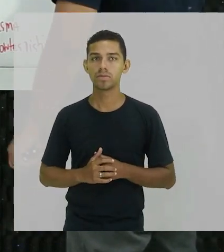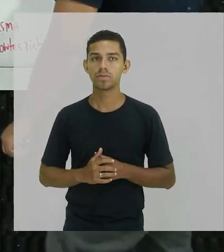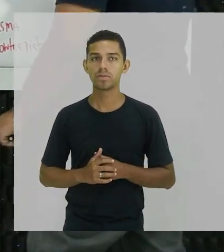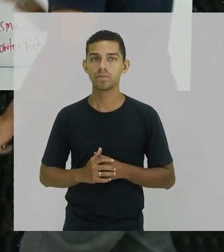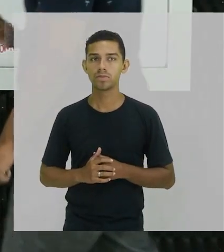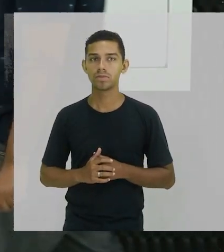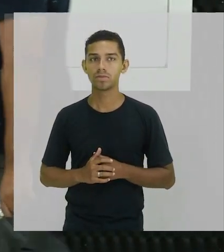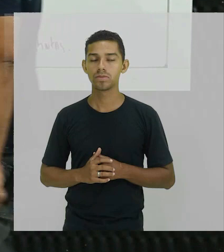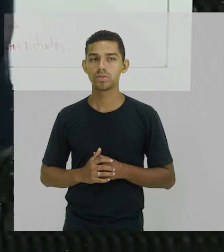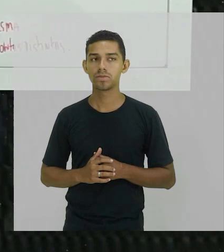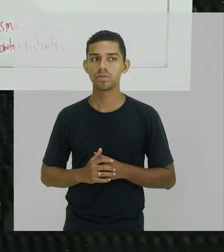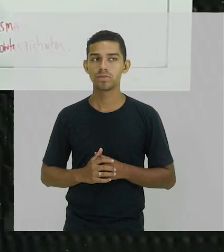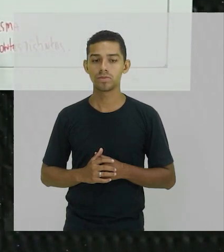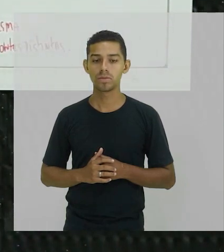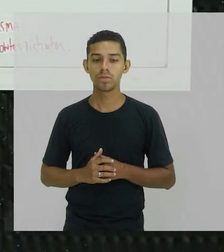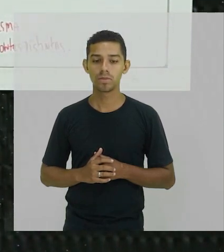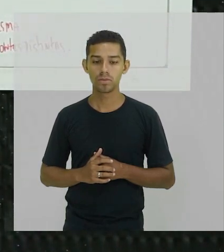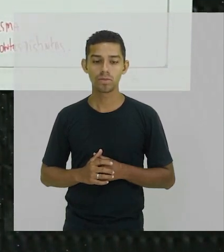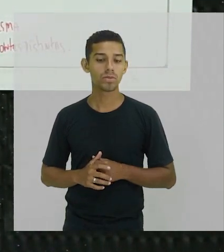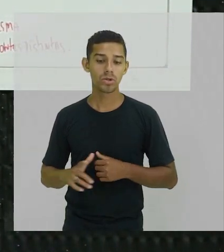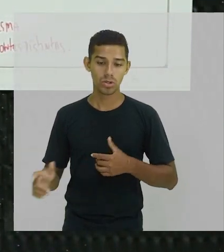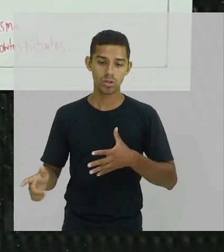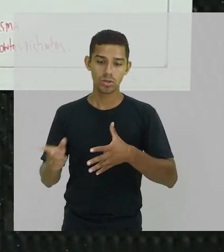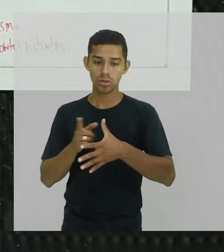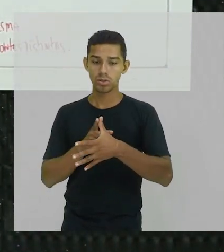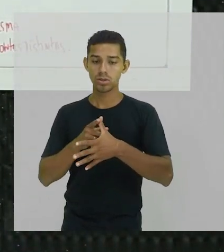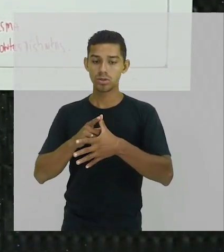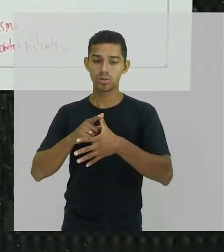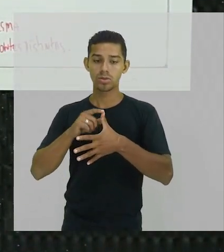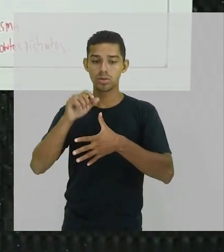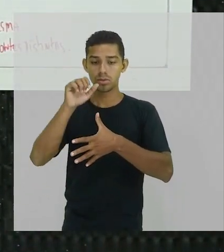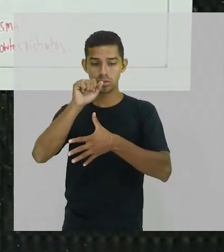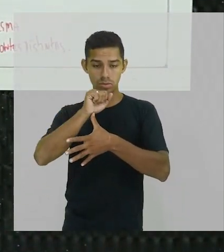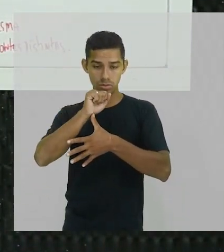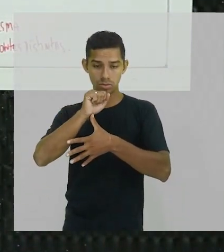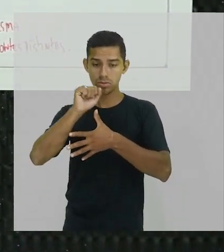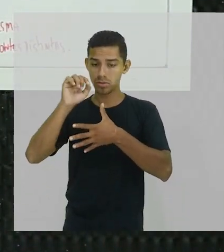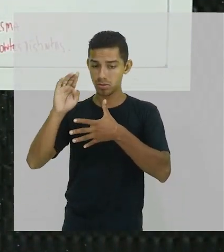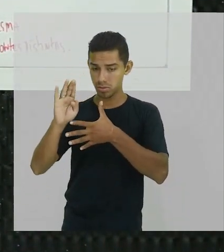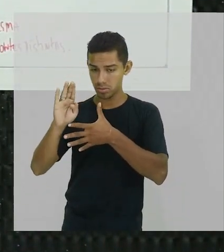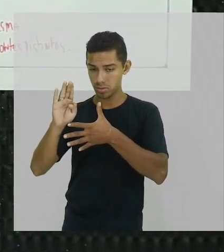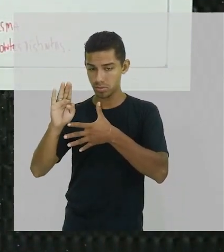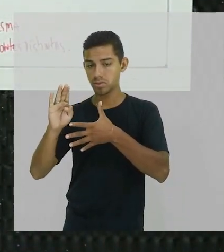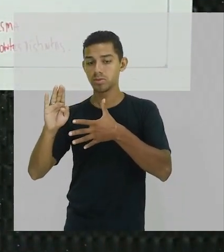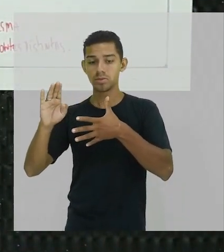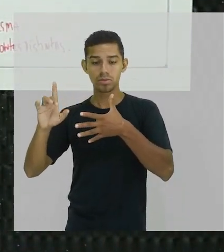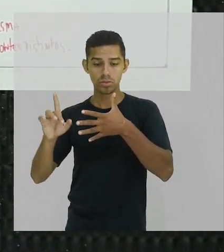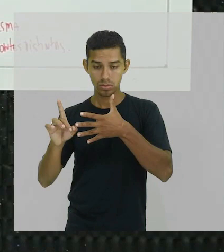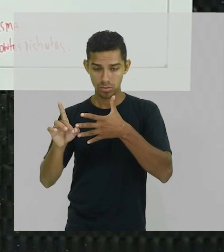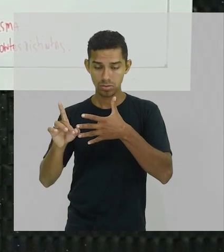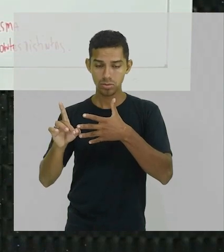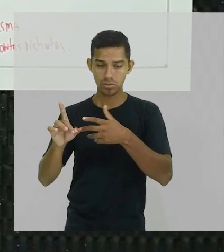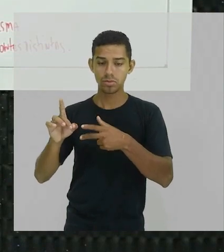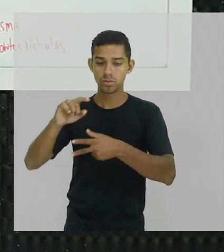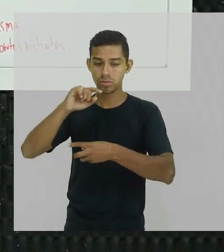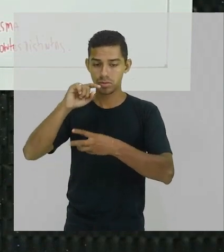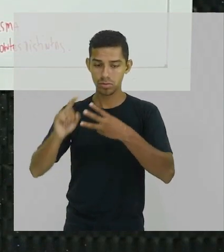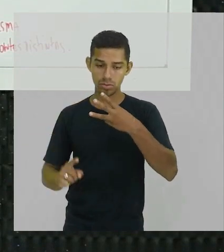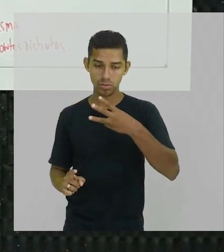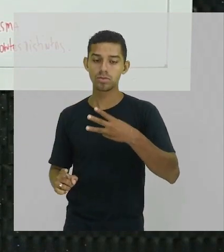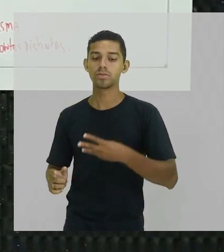Pronto. Amplitude igual. Aí vem uma segunda característica que eu quero para a gente observar, que é